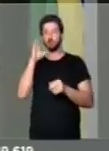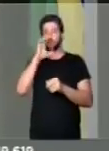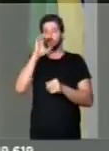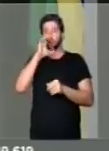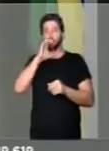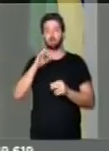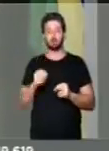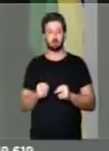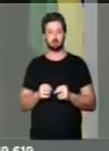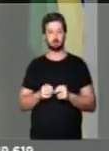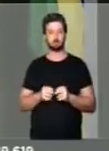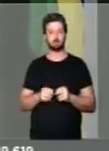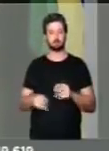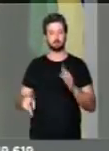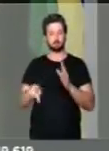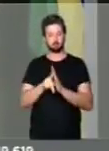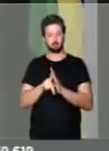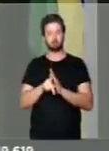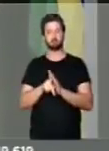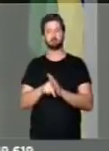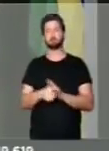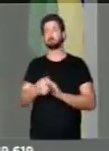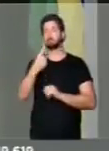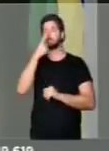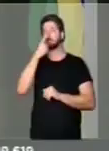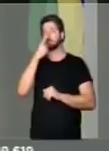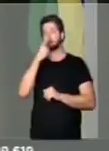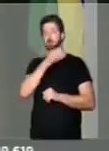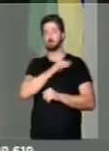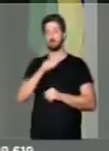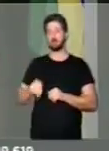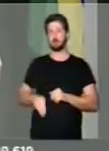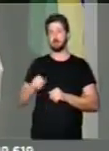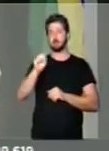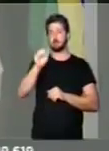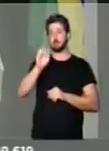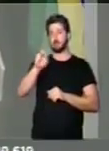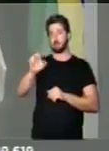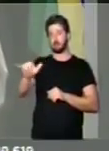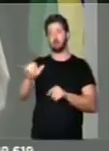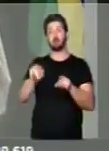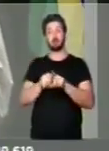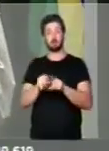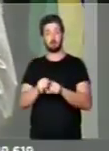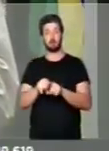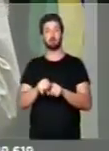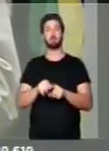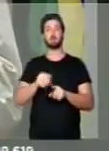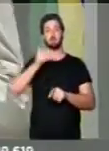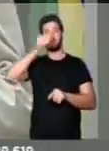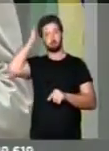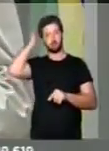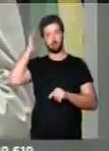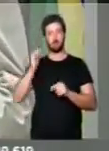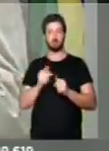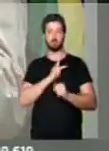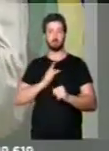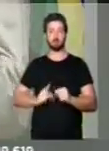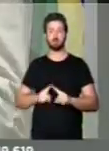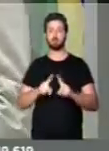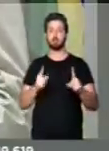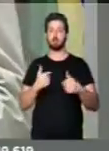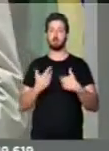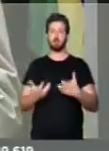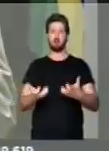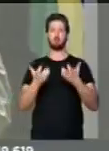emergencial, produto da sensibilidade do ministro Sarney e do presidente Michel Temer. Mas eu gostaria que